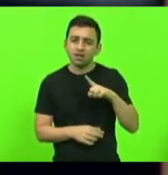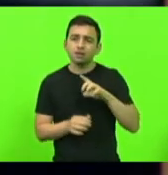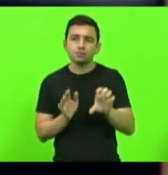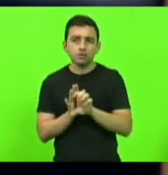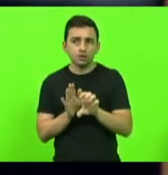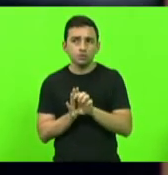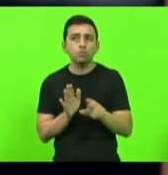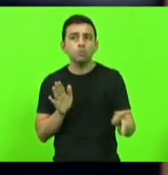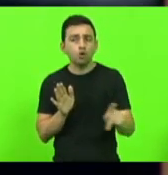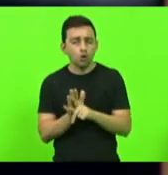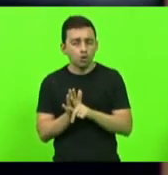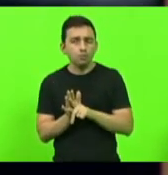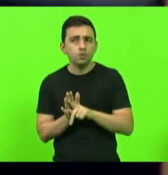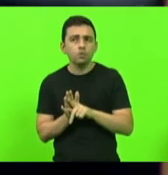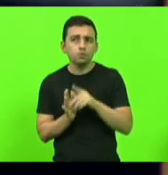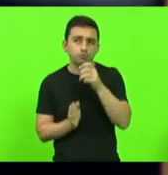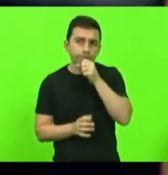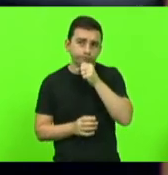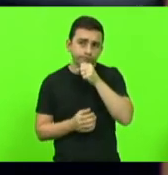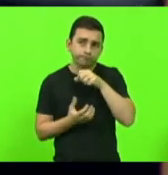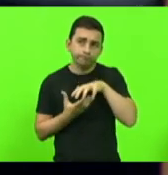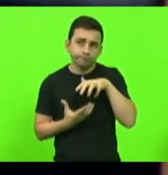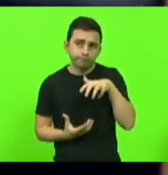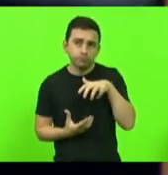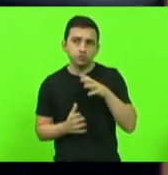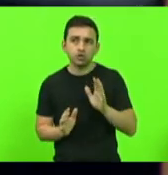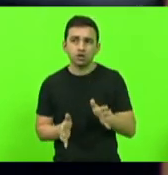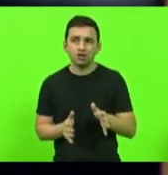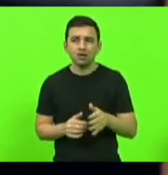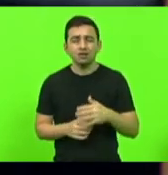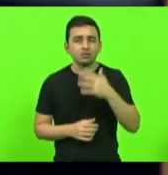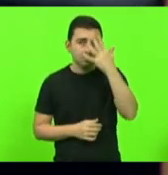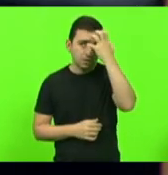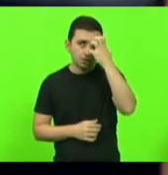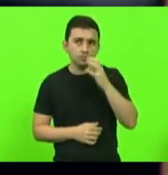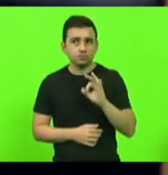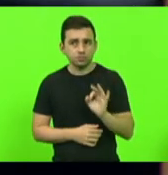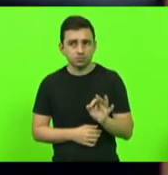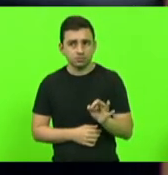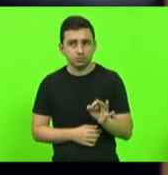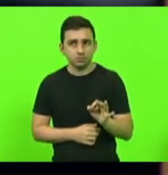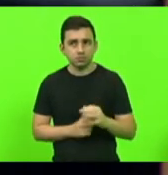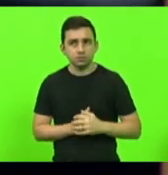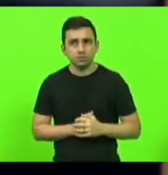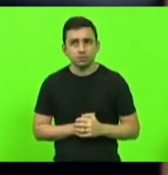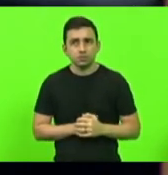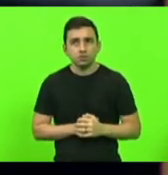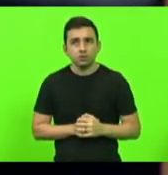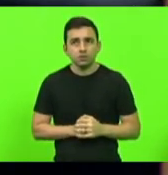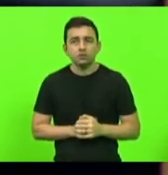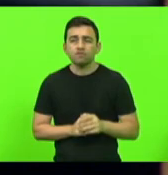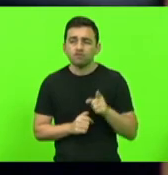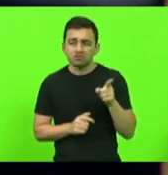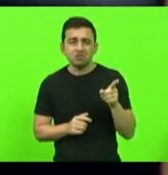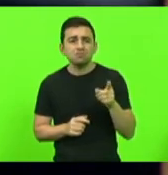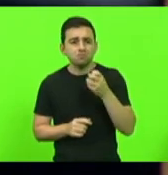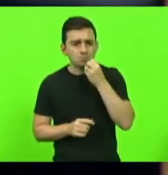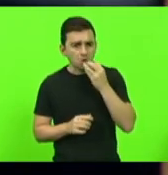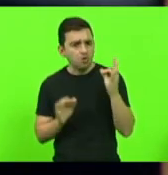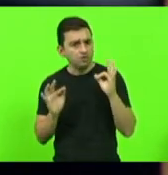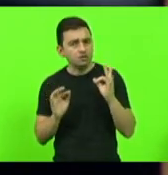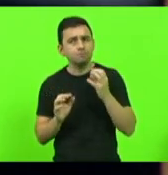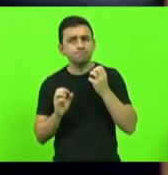do Idoso. Então, de fato, aqui, deputado Ismael, Vossa Excelência é feliz ao